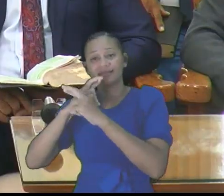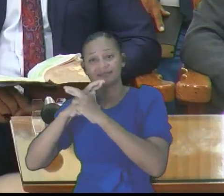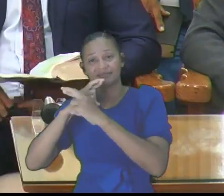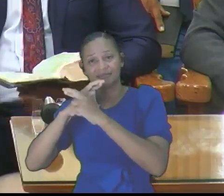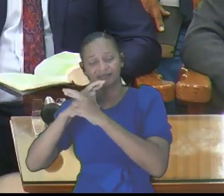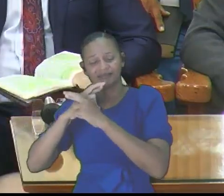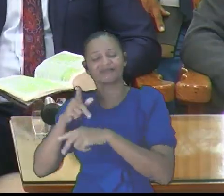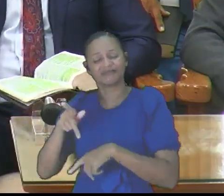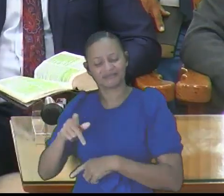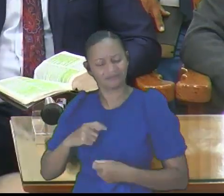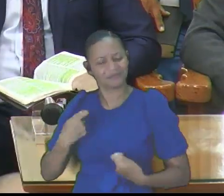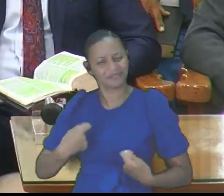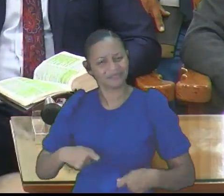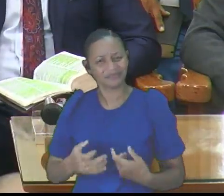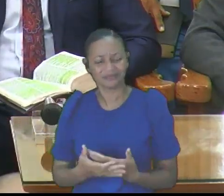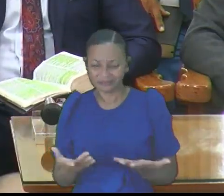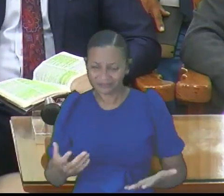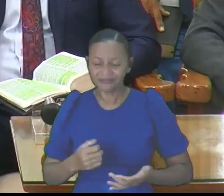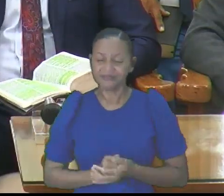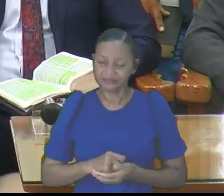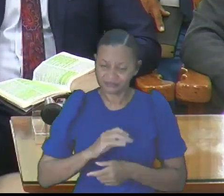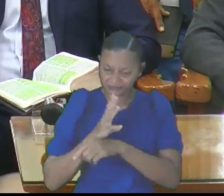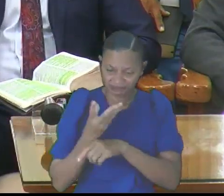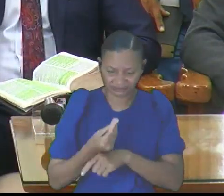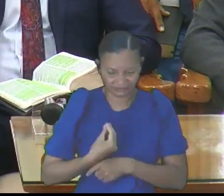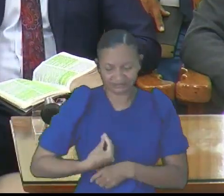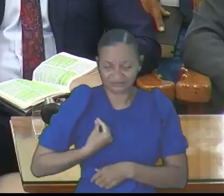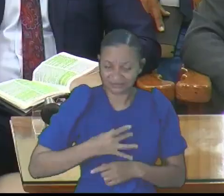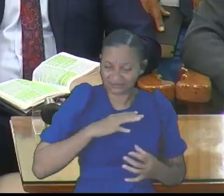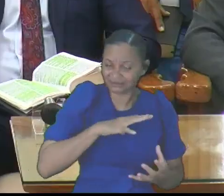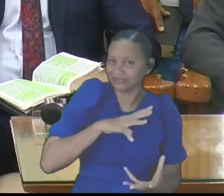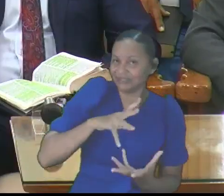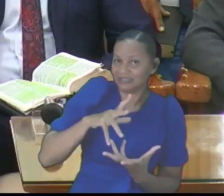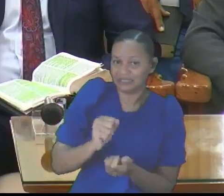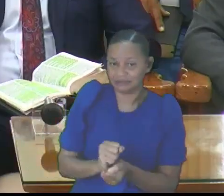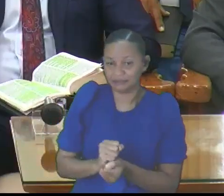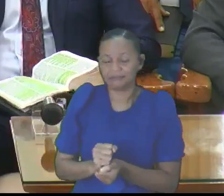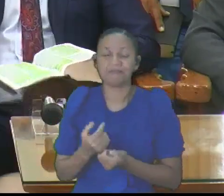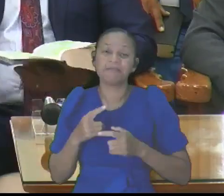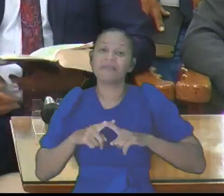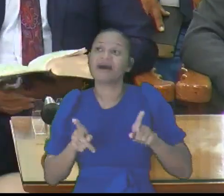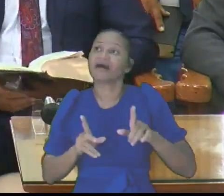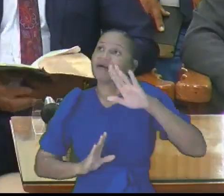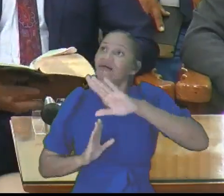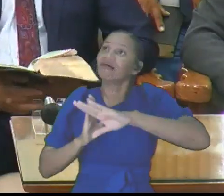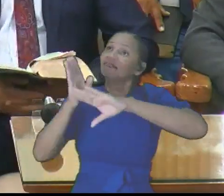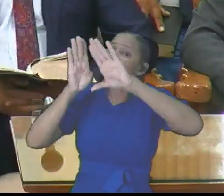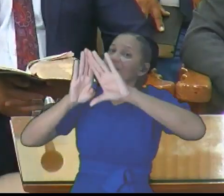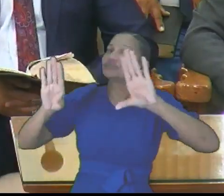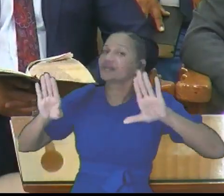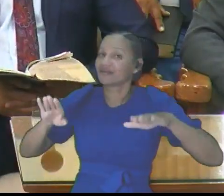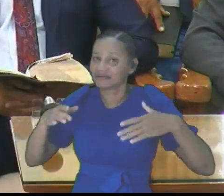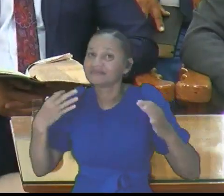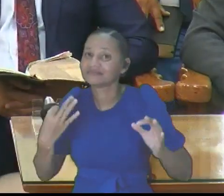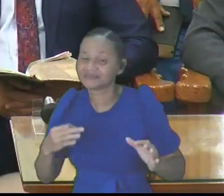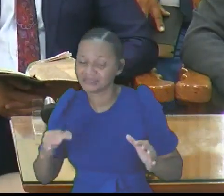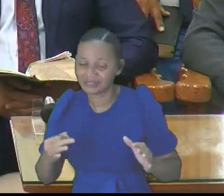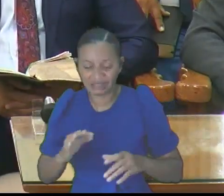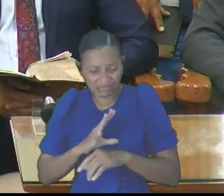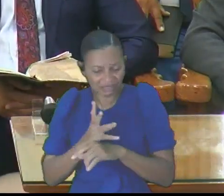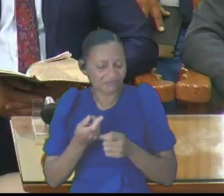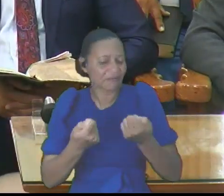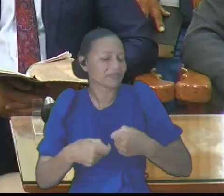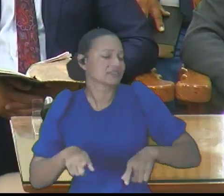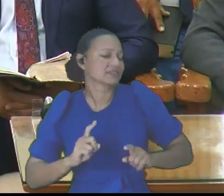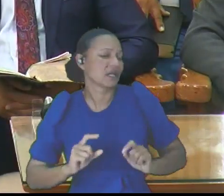Federal. A igreja está na terra. Quando é que a igreja não vai precisar mais dessas coisas? Quando será que a igreja não vai precisar mais